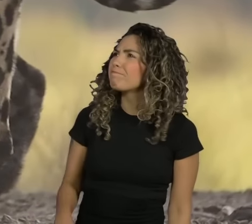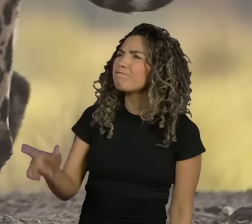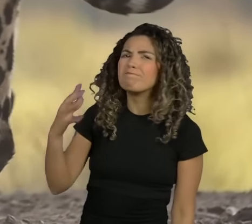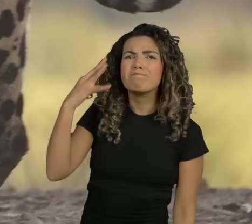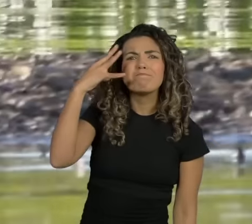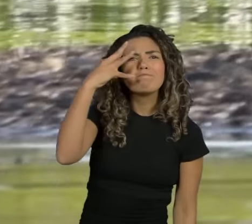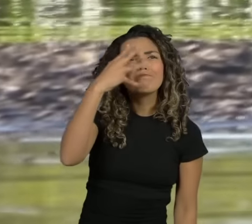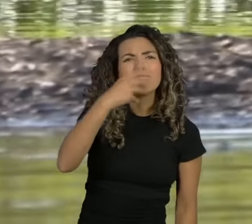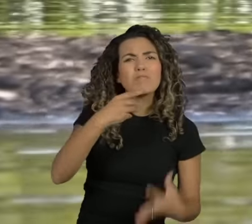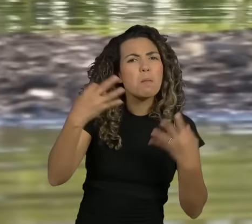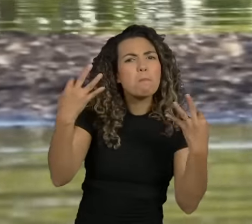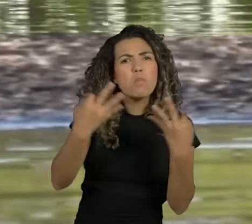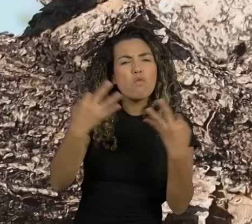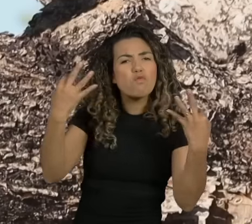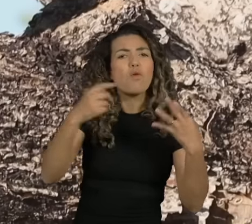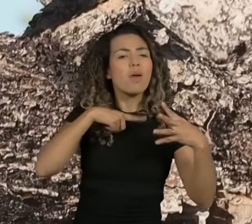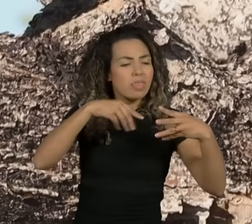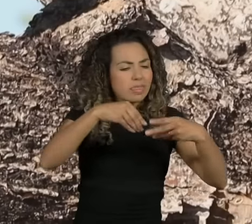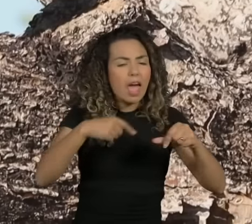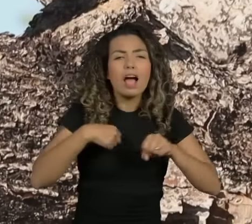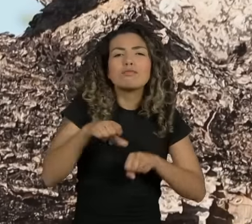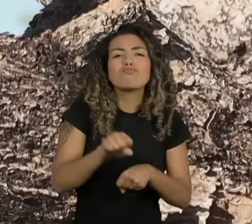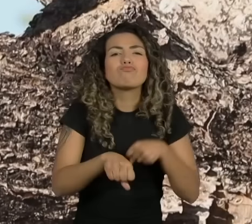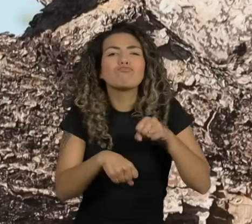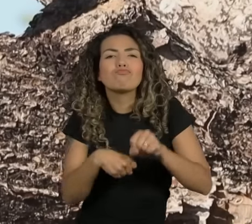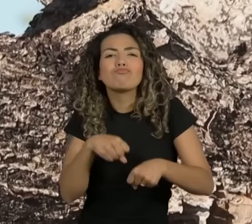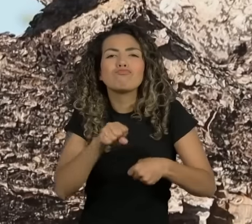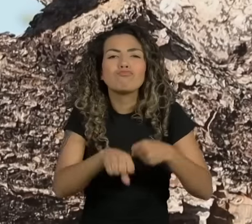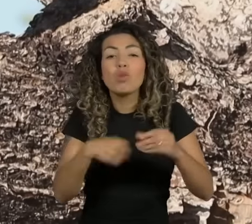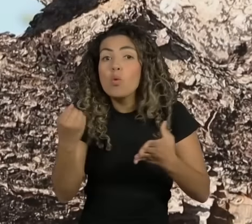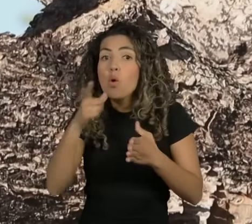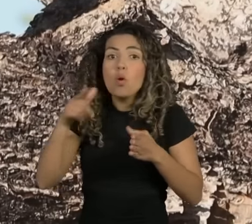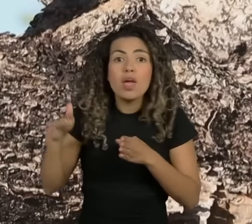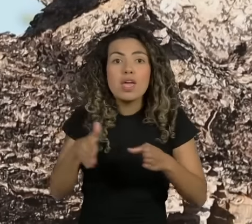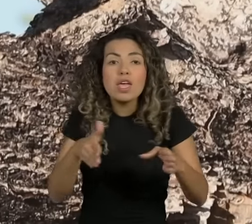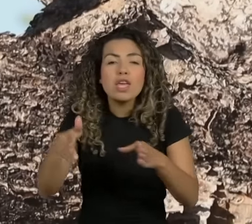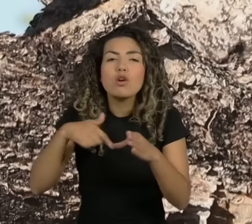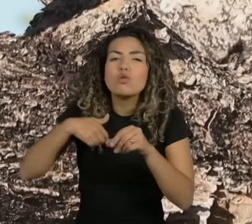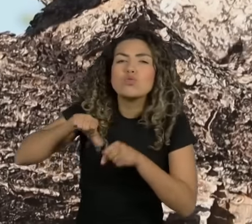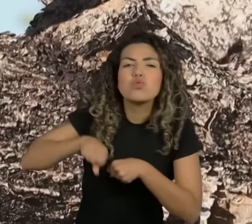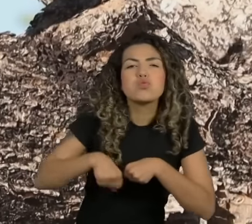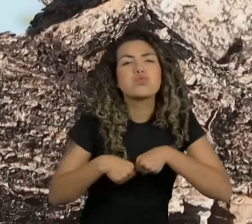Perfeita na terra, na água, no alto das árvores.